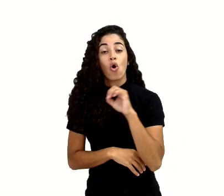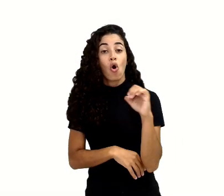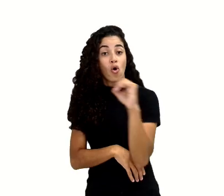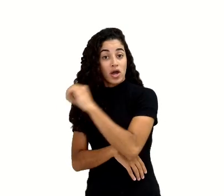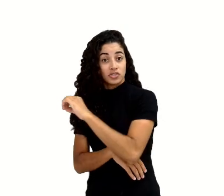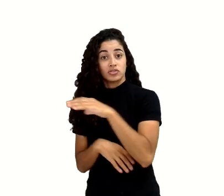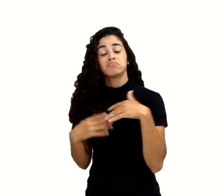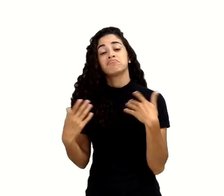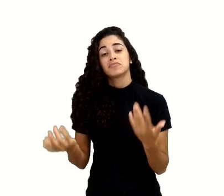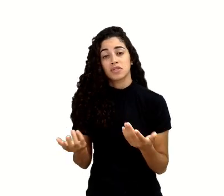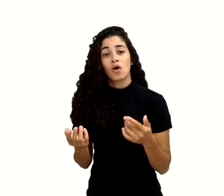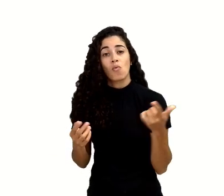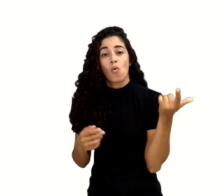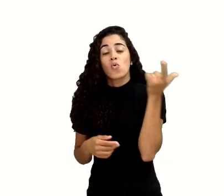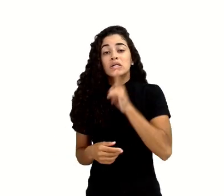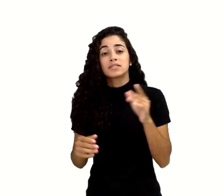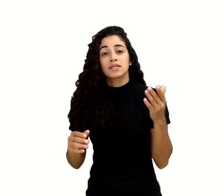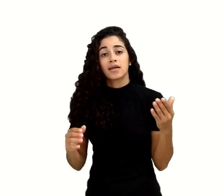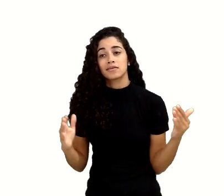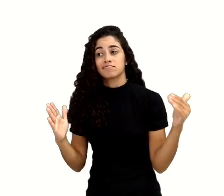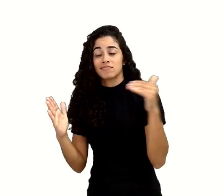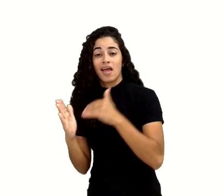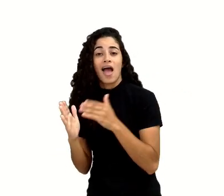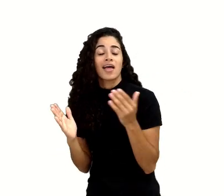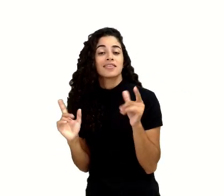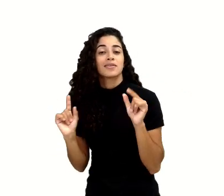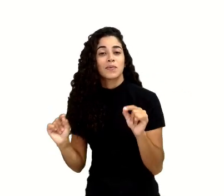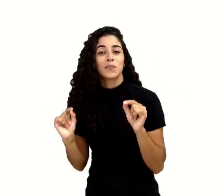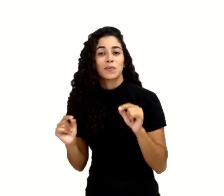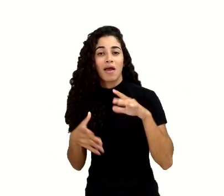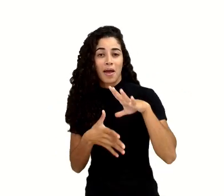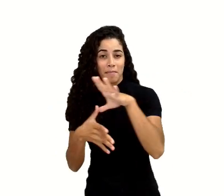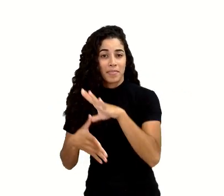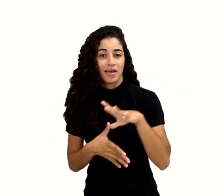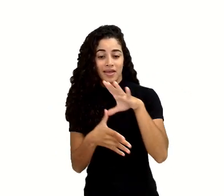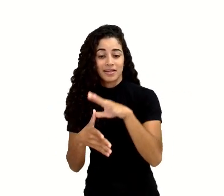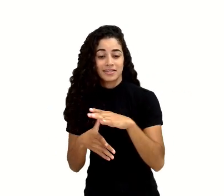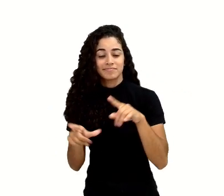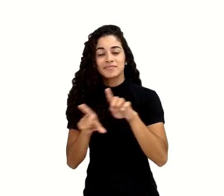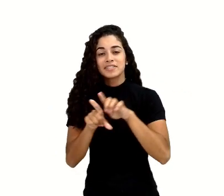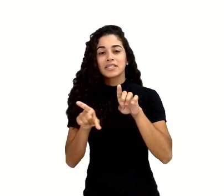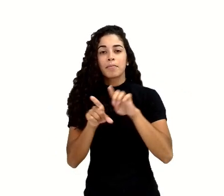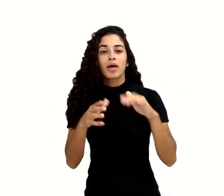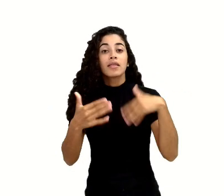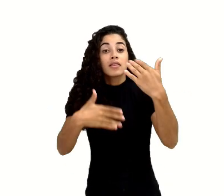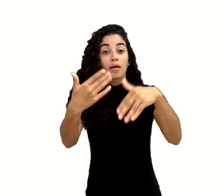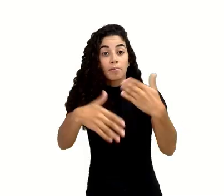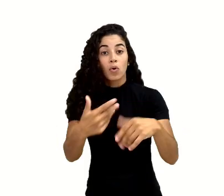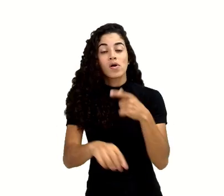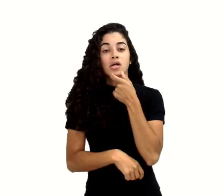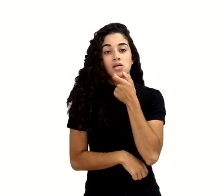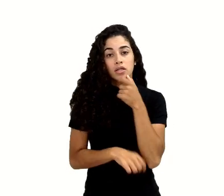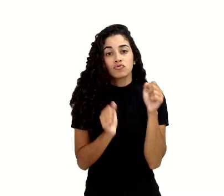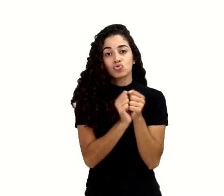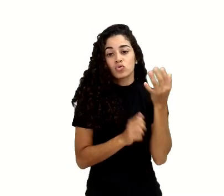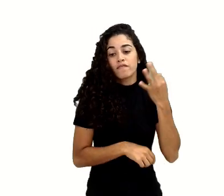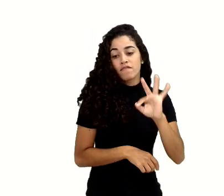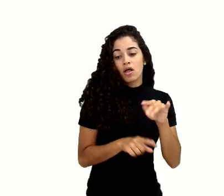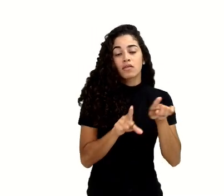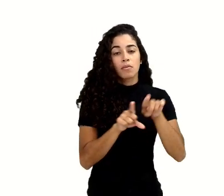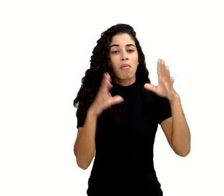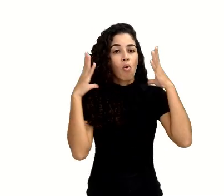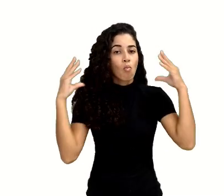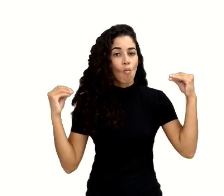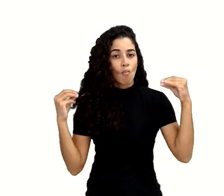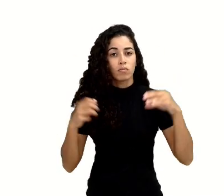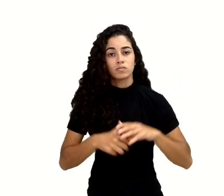processo, termina chegando à América. E mais na frente, Inglaterra e França, juntamente com a Holanda,